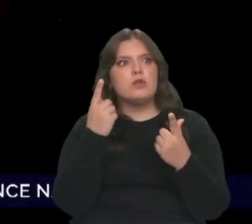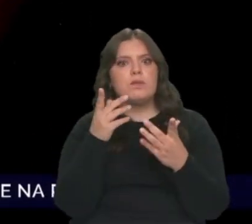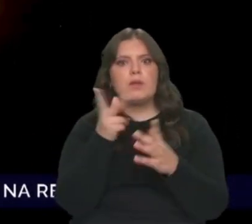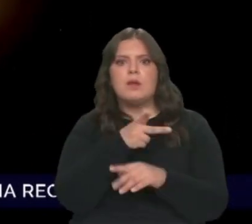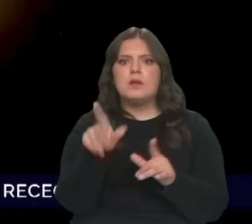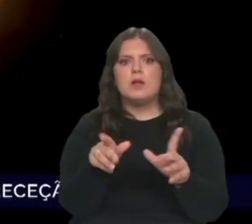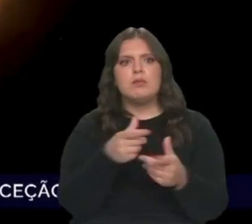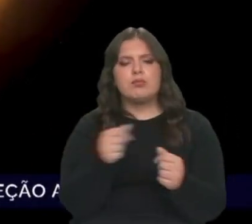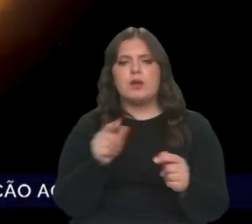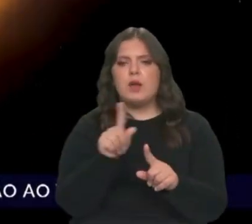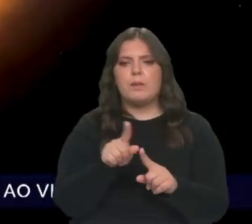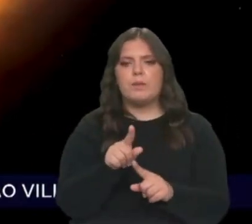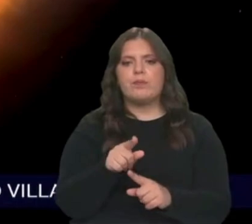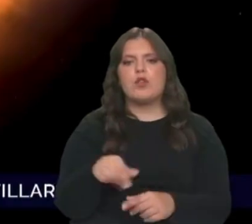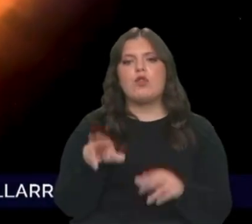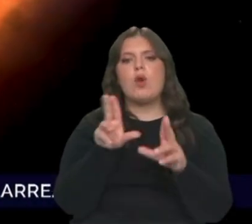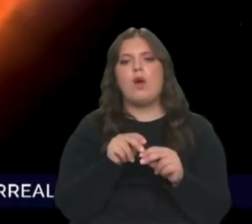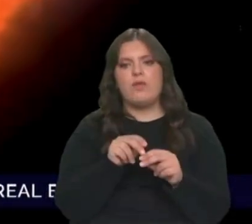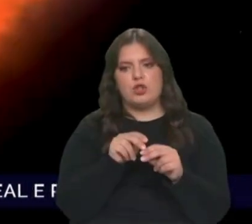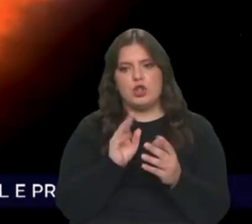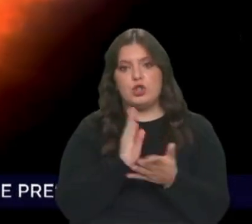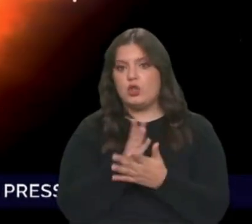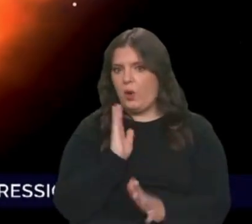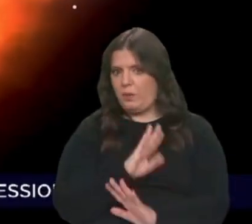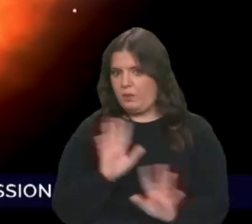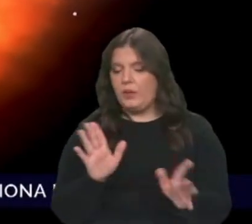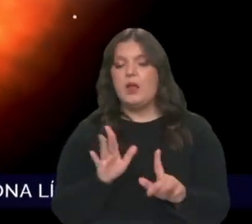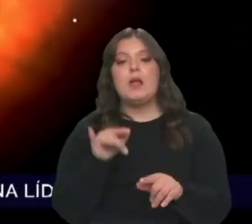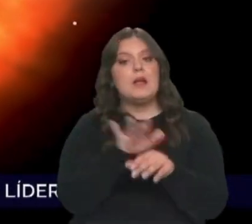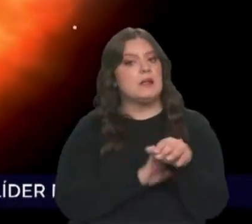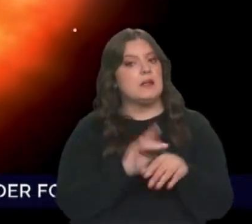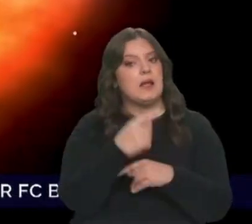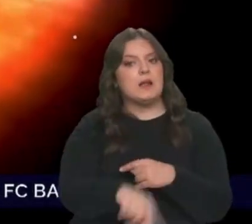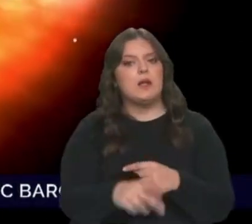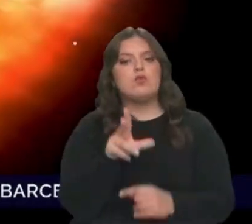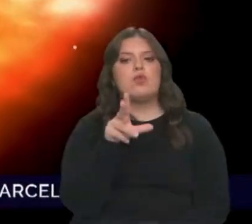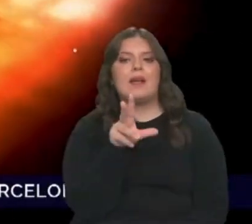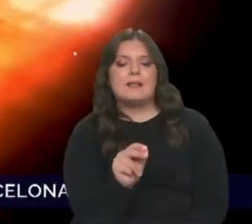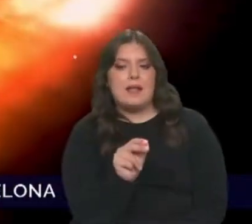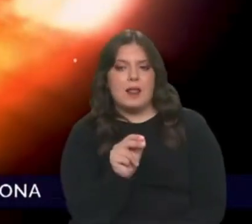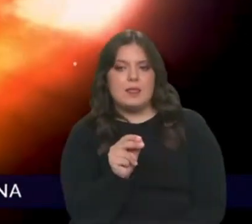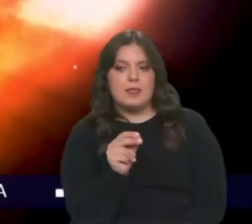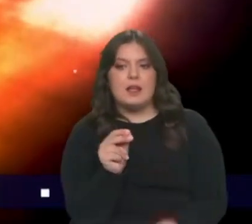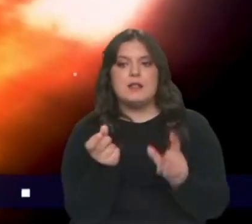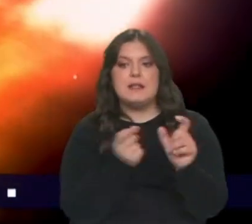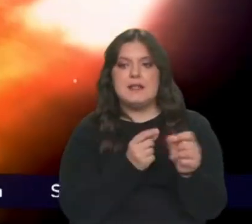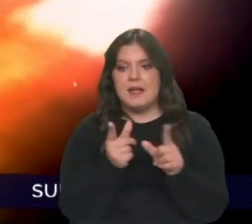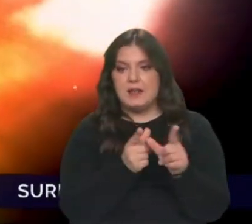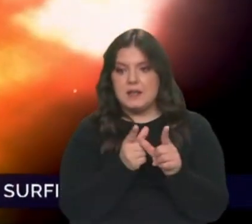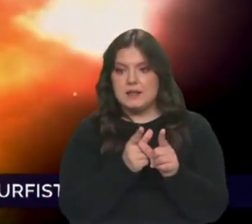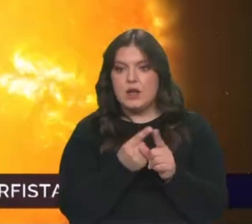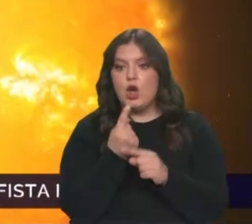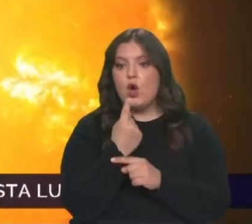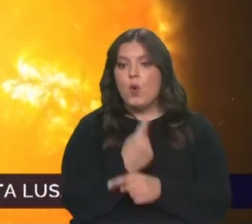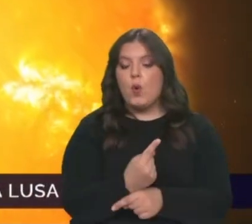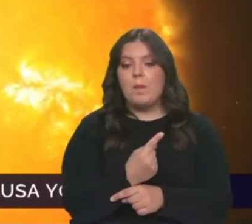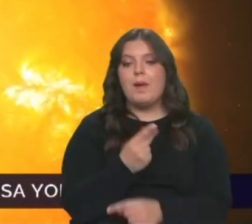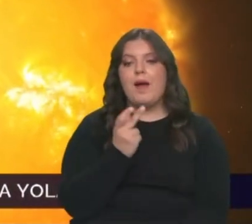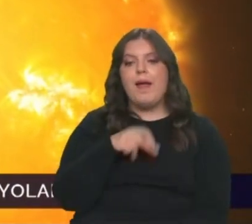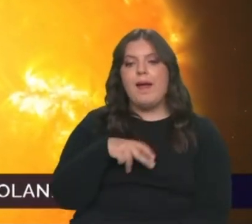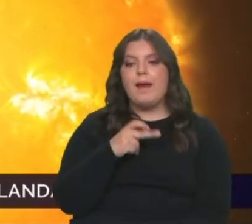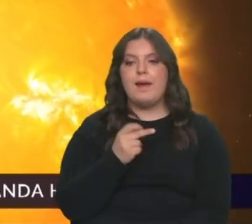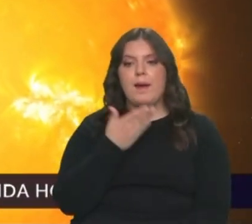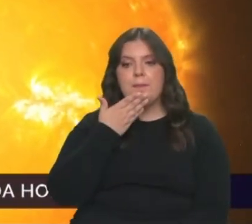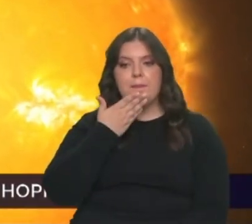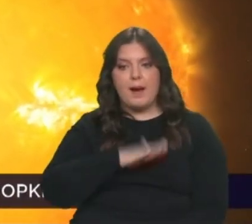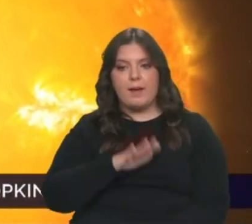uma estrela, são as chamadas novas. Neste caso, temos também um casal de estrelas, em que uma delas é uma anã branca, é a